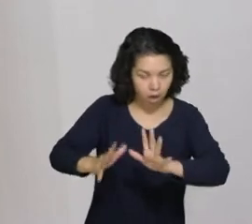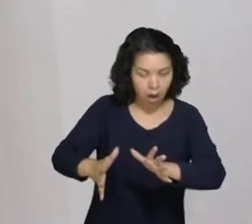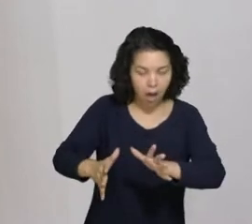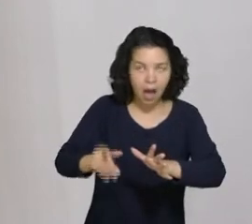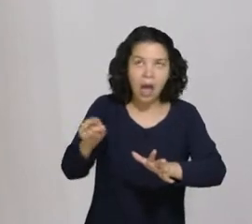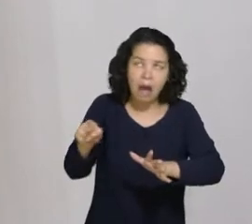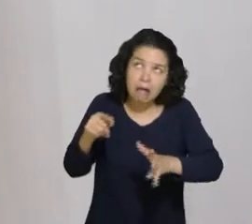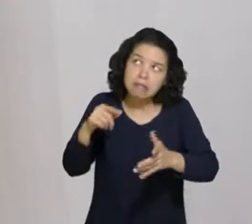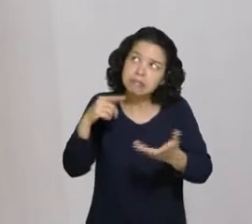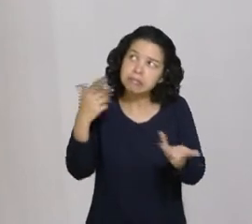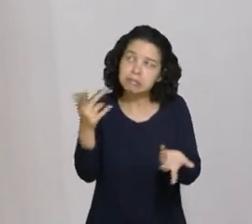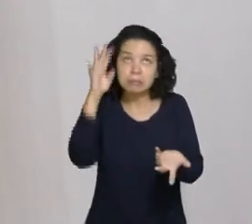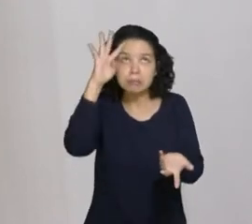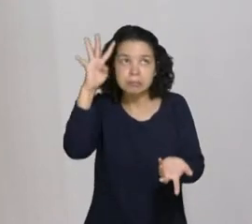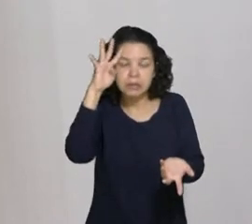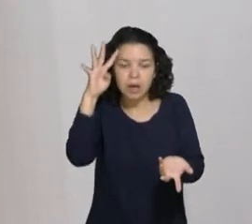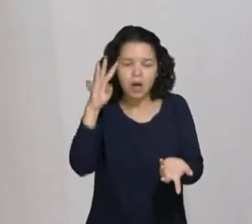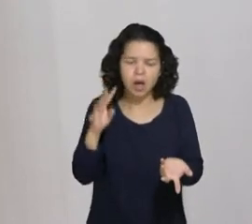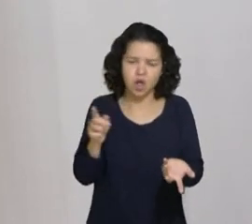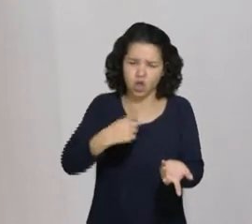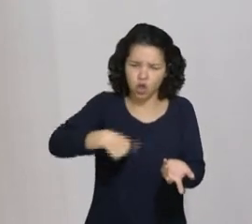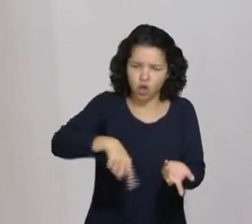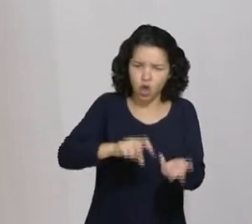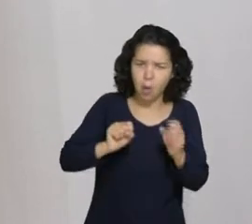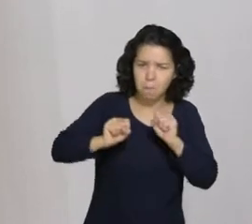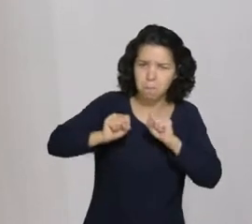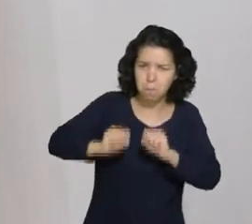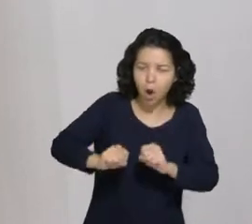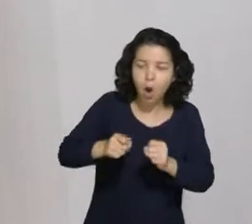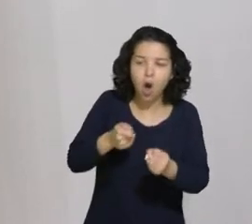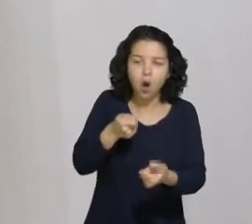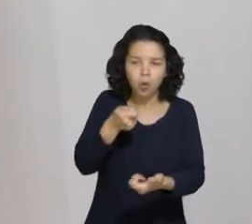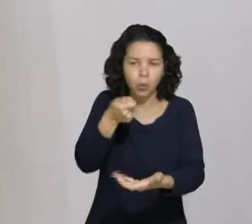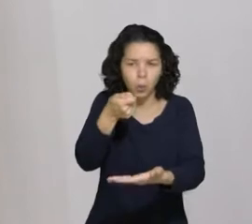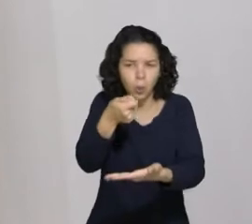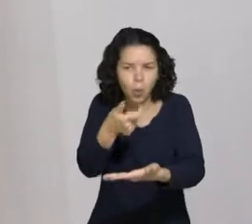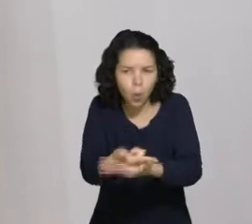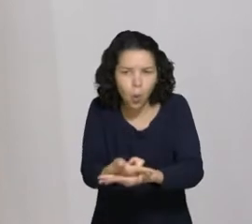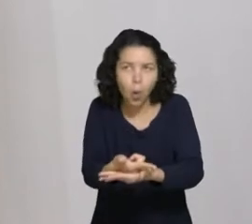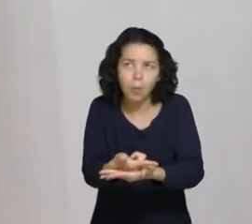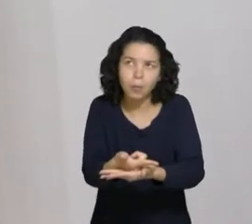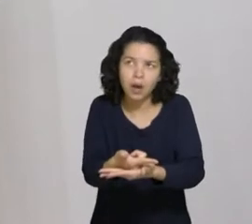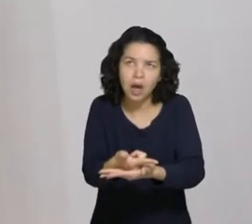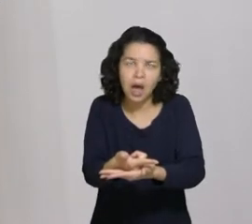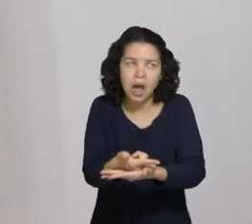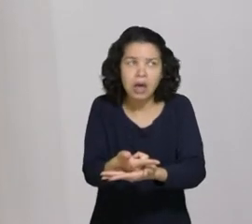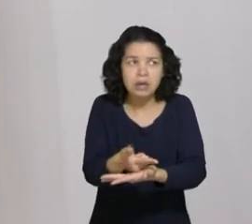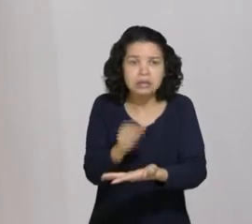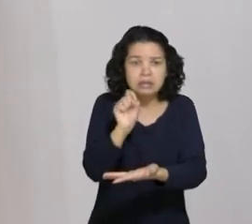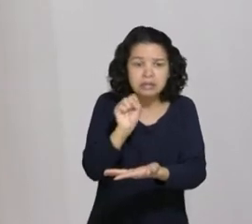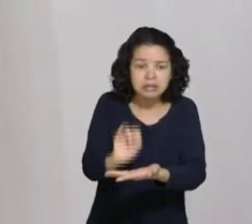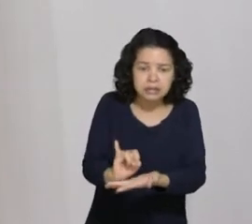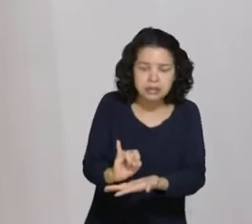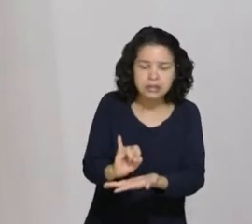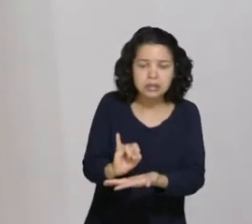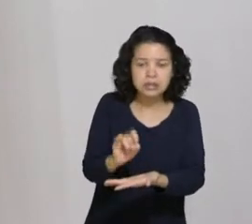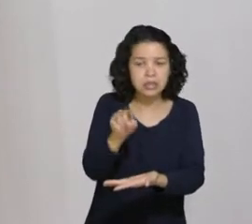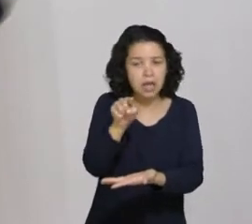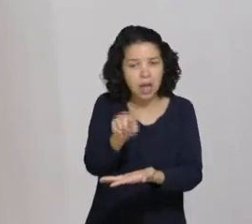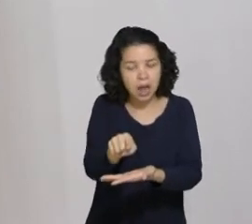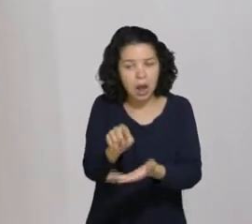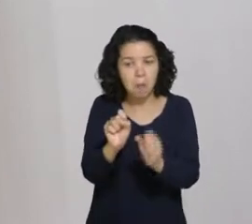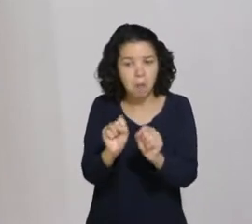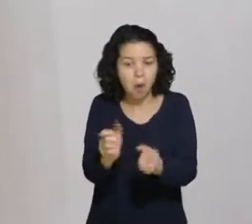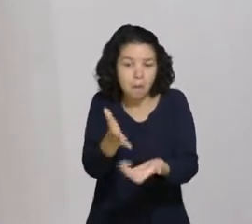questionar nós podemos fazer uma compra para algo que em parte para pelo menos